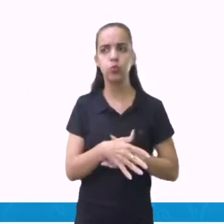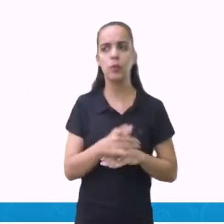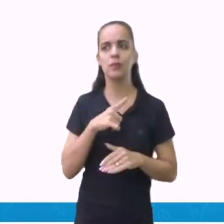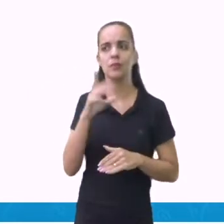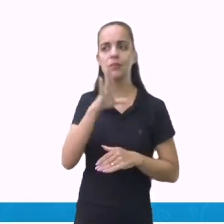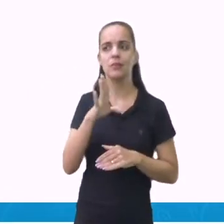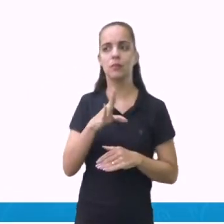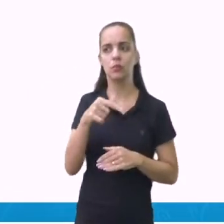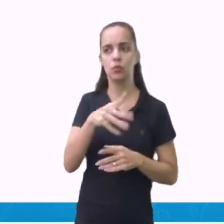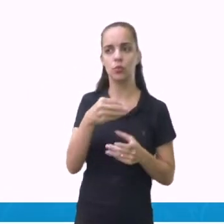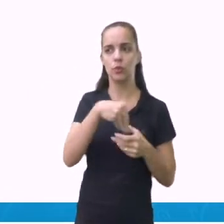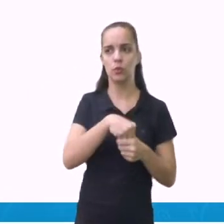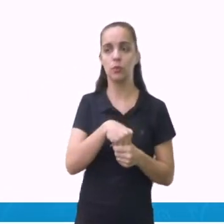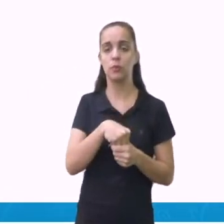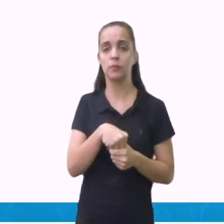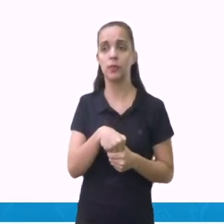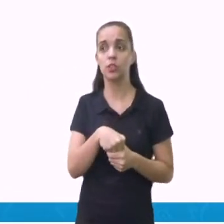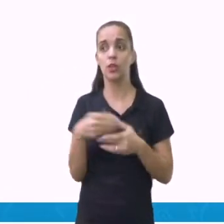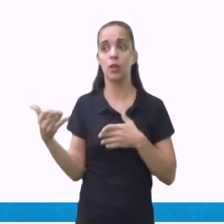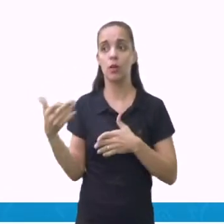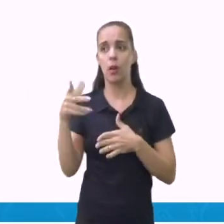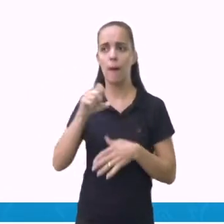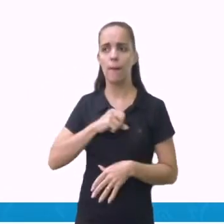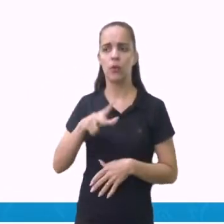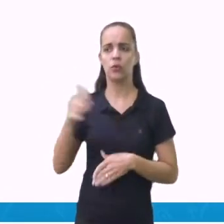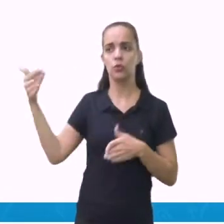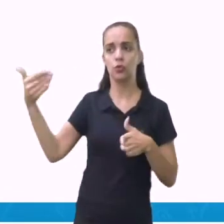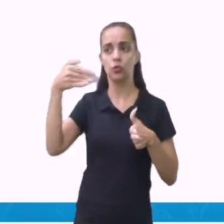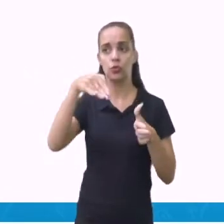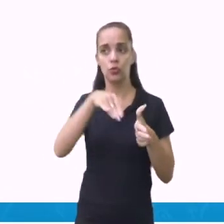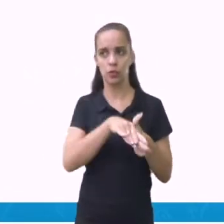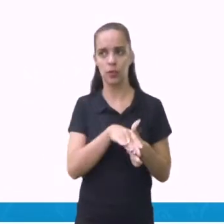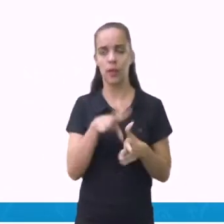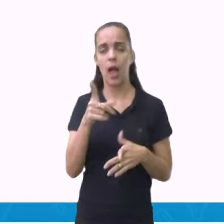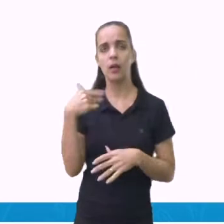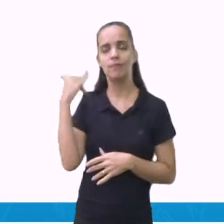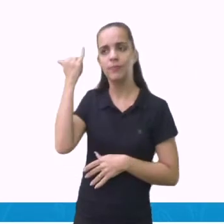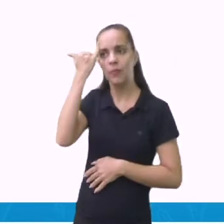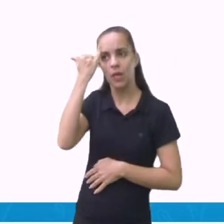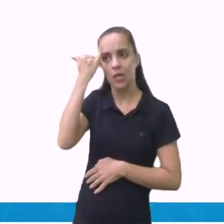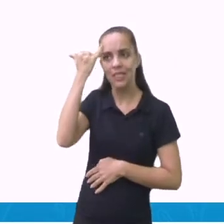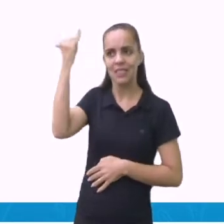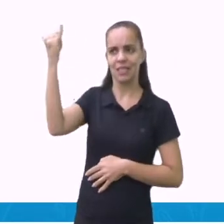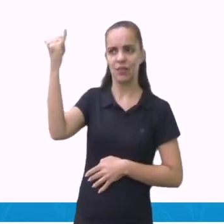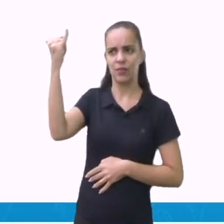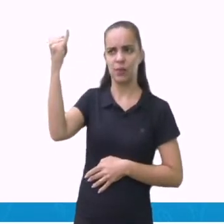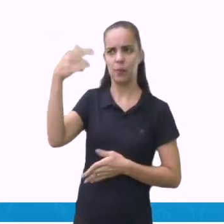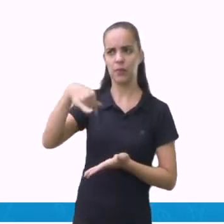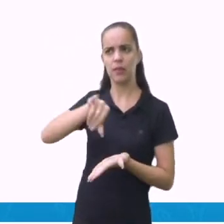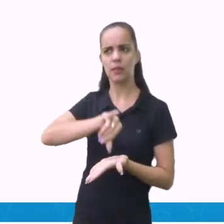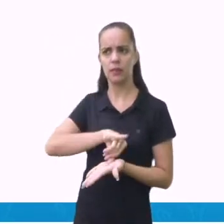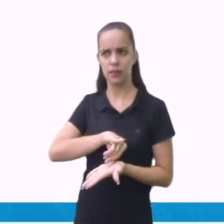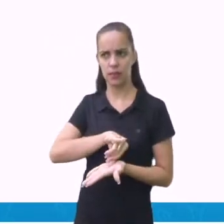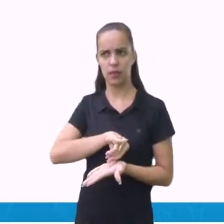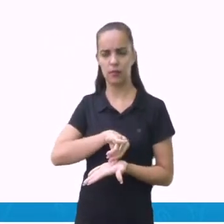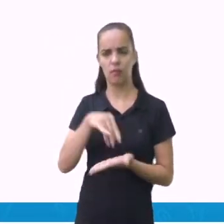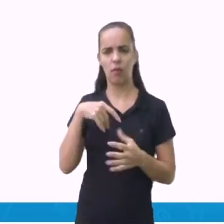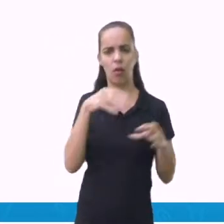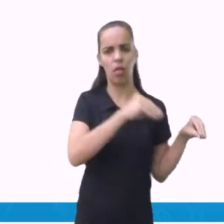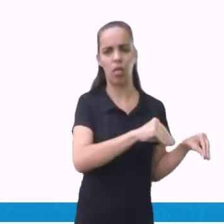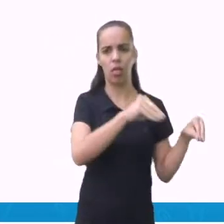Brasil, para dentro do Brasil. Com isso, surgiu uma ideia de que a capital precisava ser mudada de